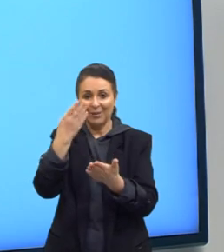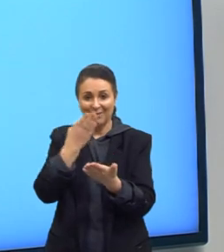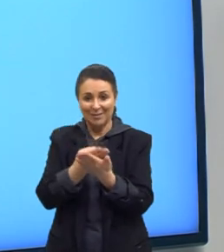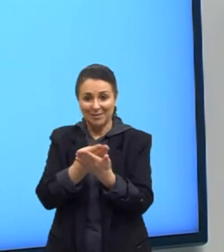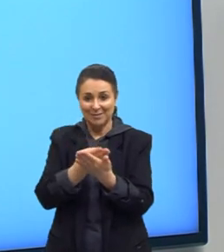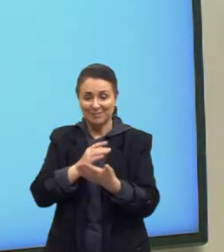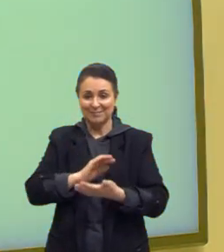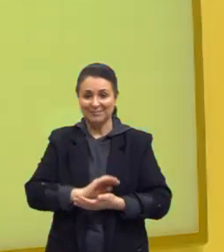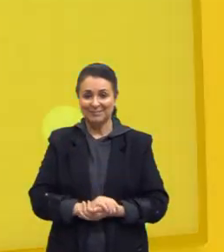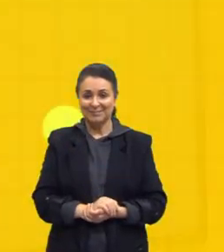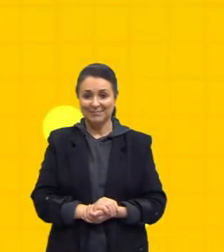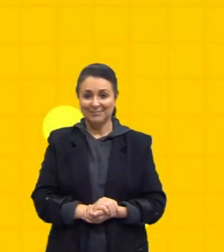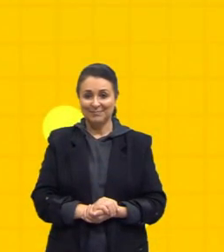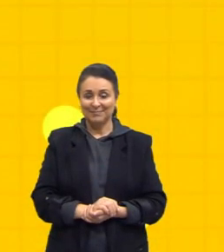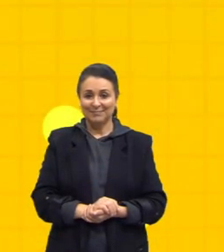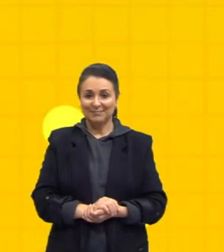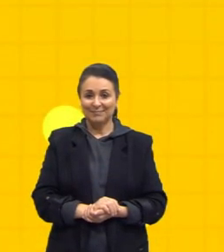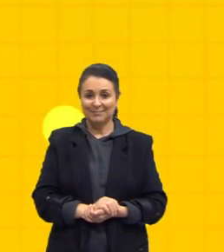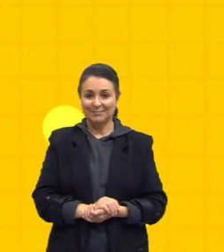breve E aí